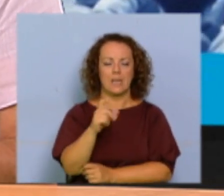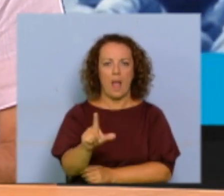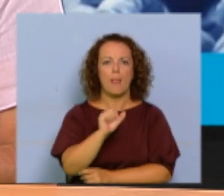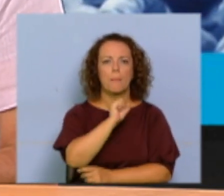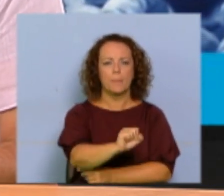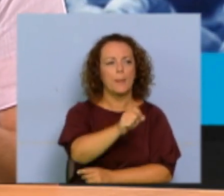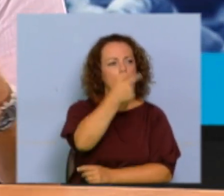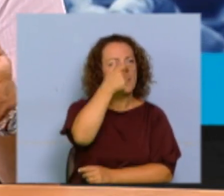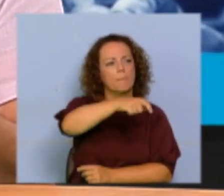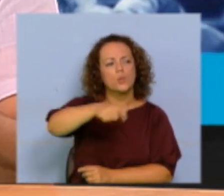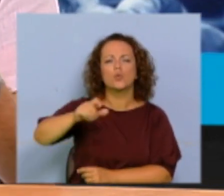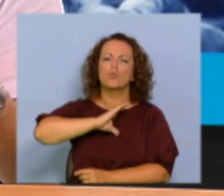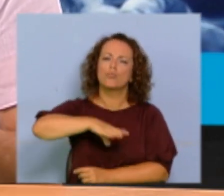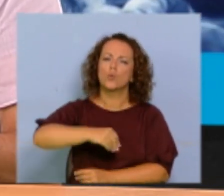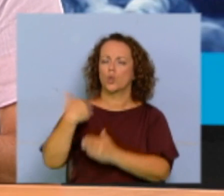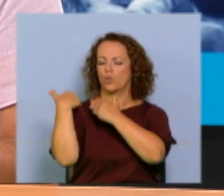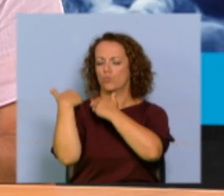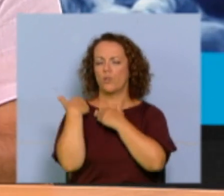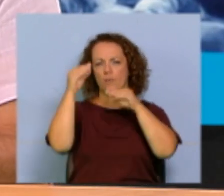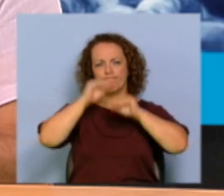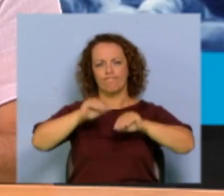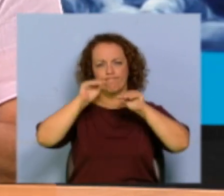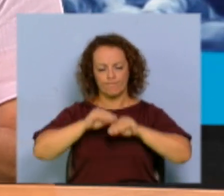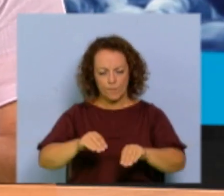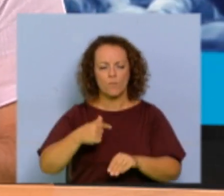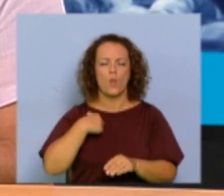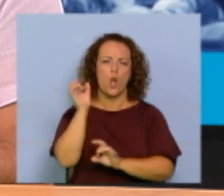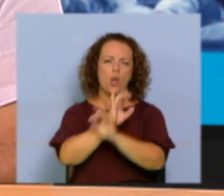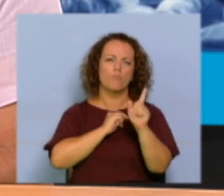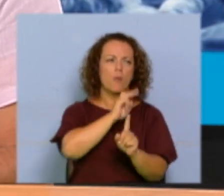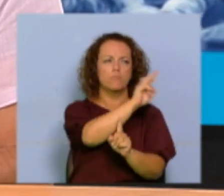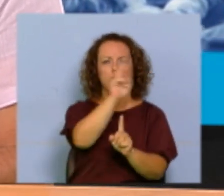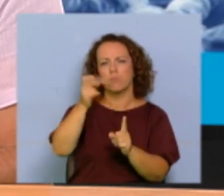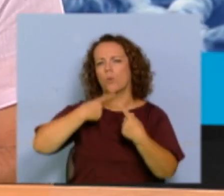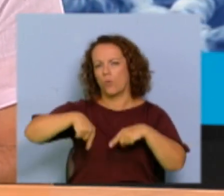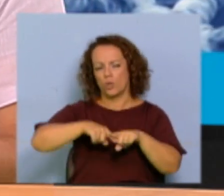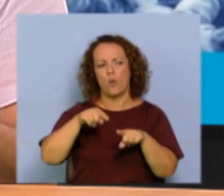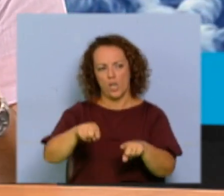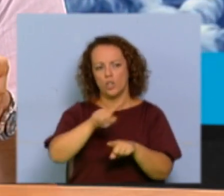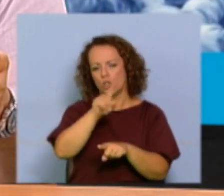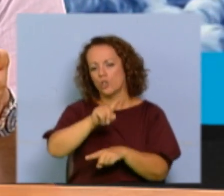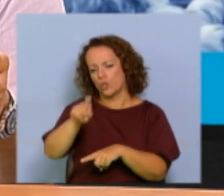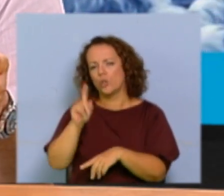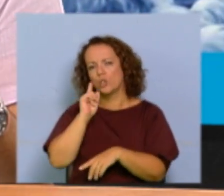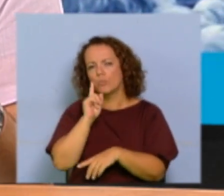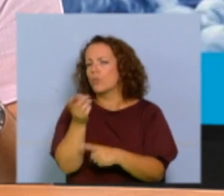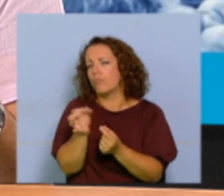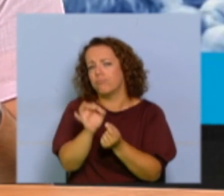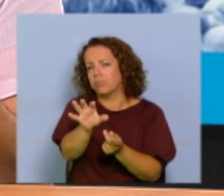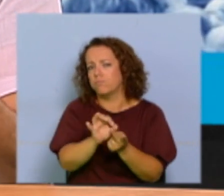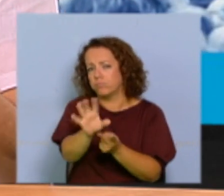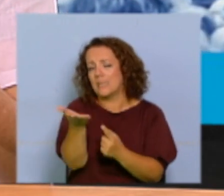espiritanos do mundo inteiro, e na Europa estive em diversos sítios em reuniões onde estas questões são colocadas. Apenas alguns exemplos,